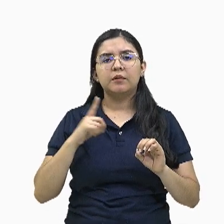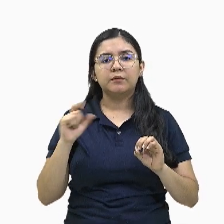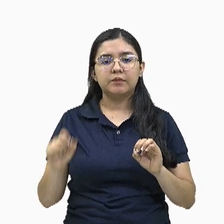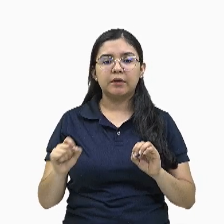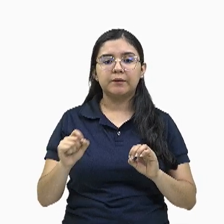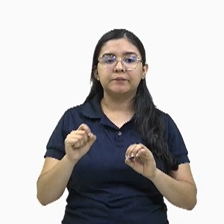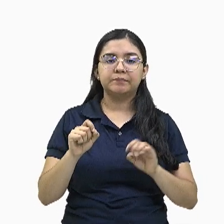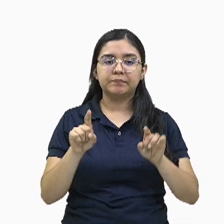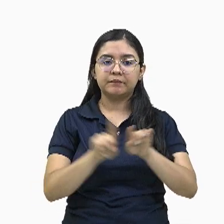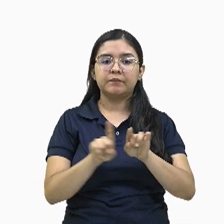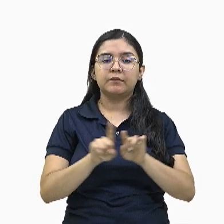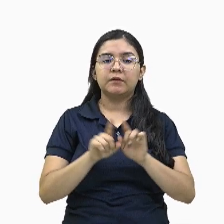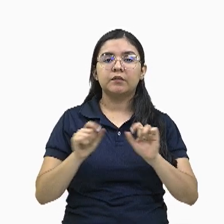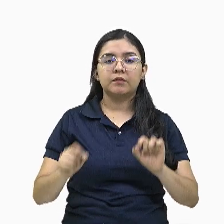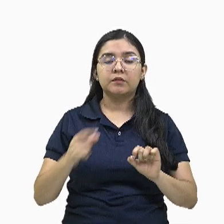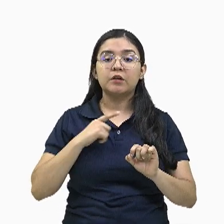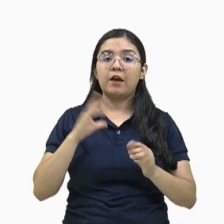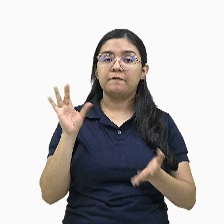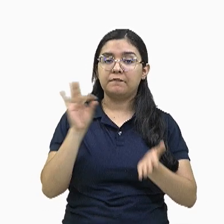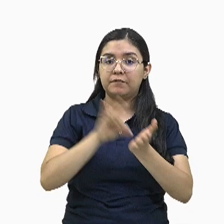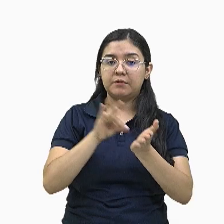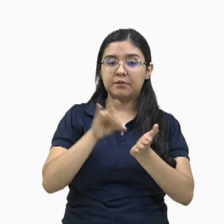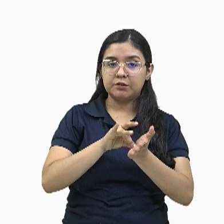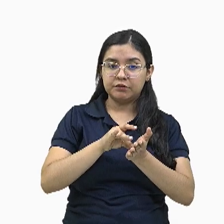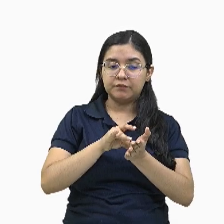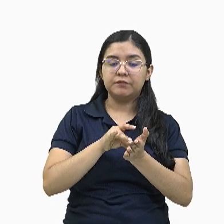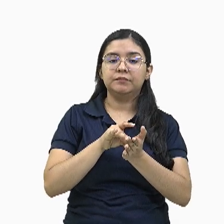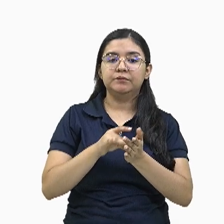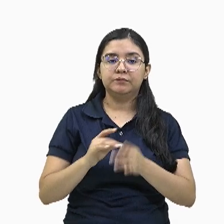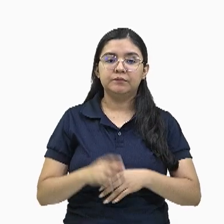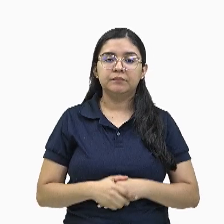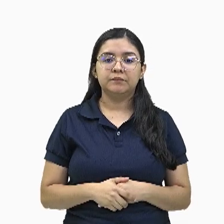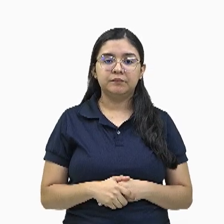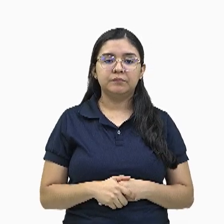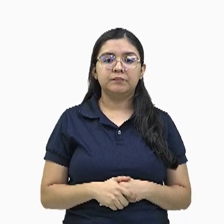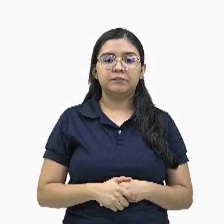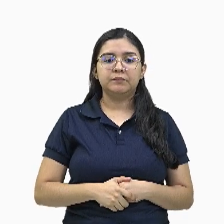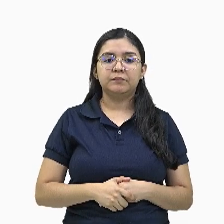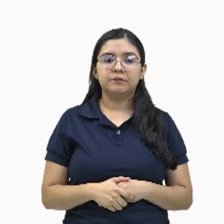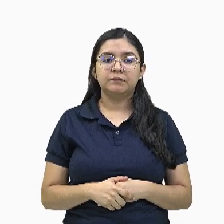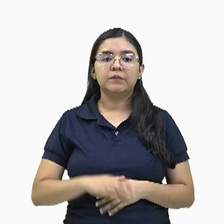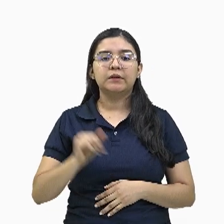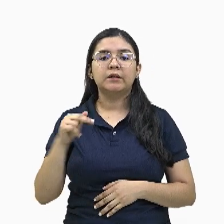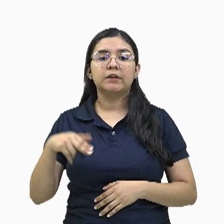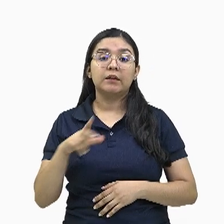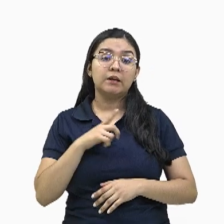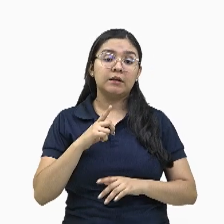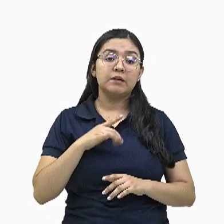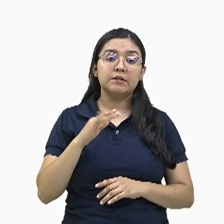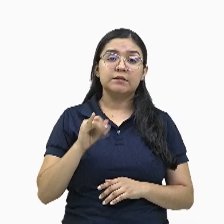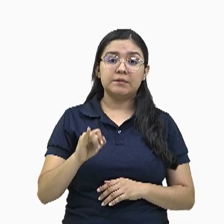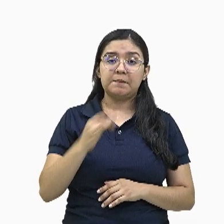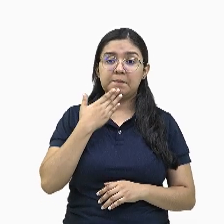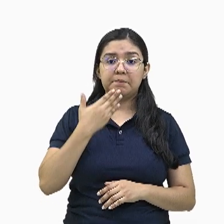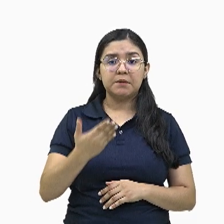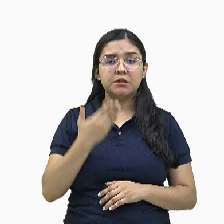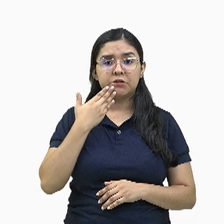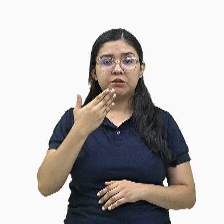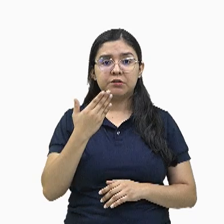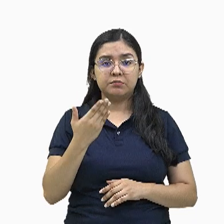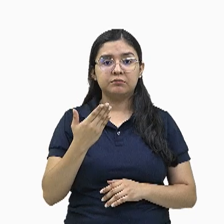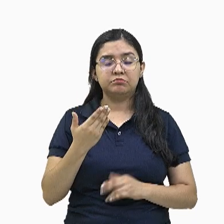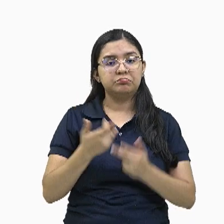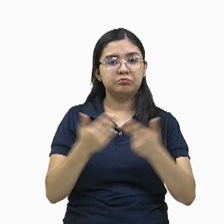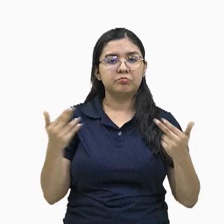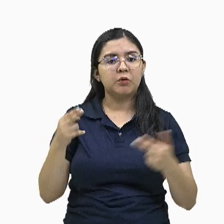can na sua forma afirmativa, tá? Para fazer pedidos, pedir algo para alguém, eu vou